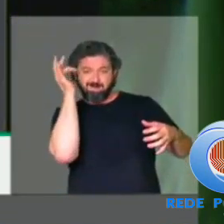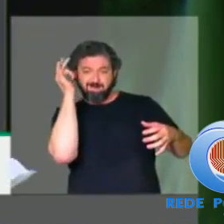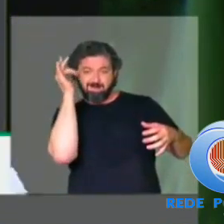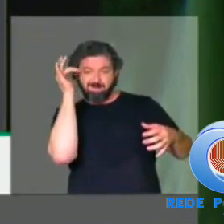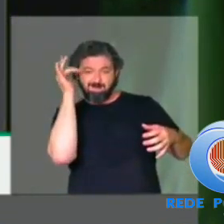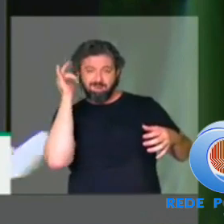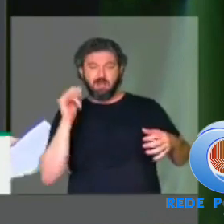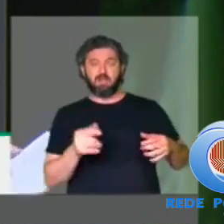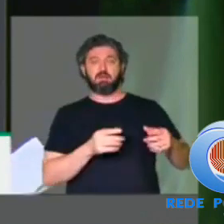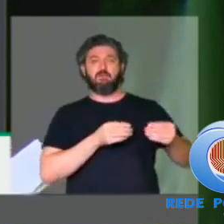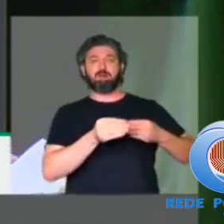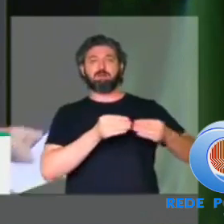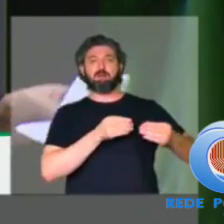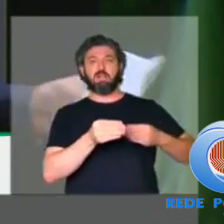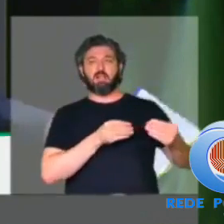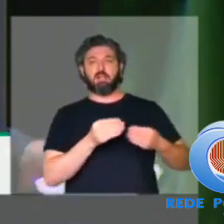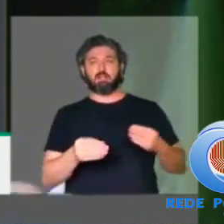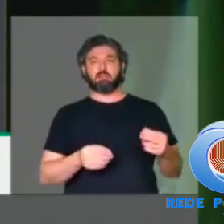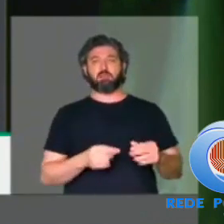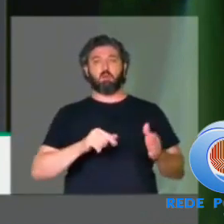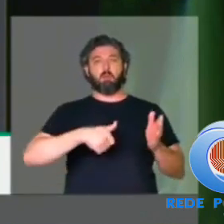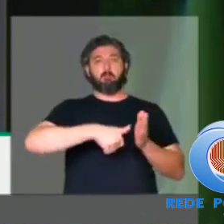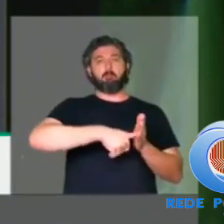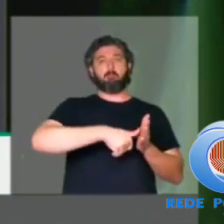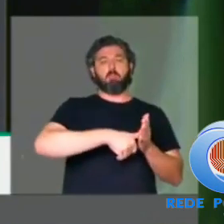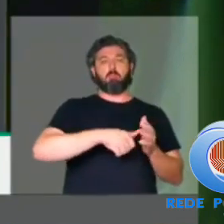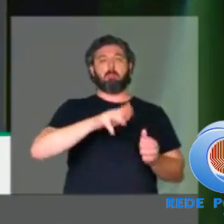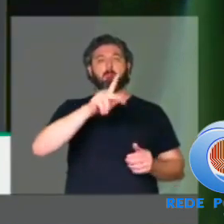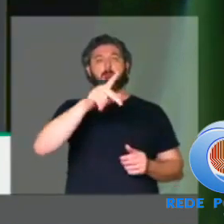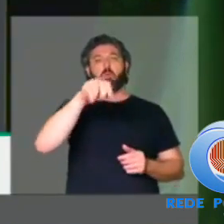facilitando a flexibilização do ponto.